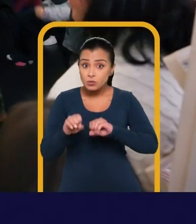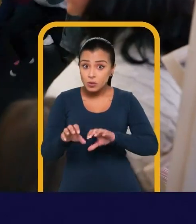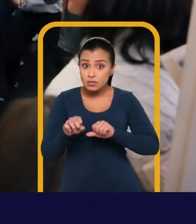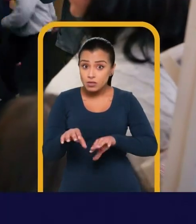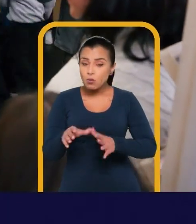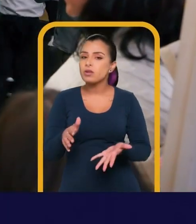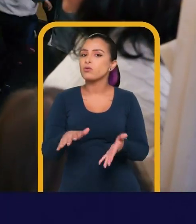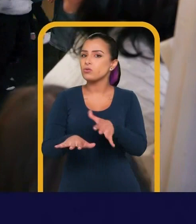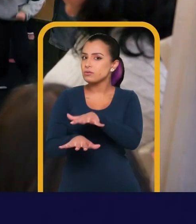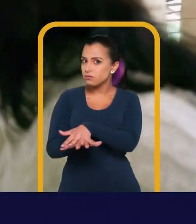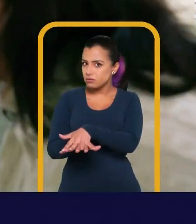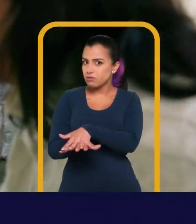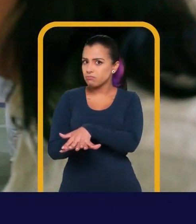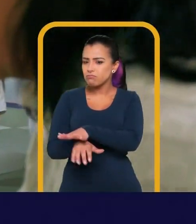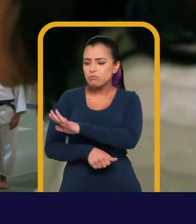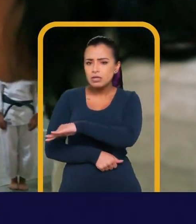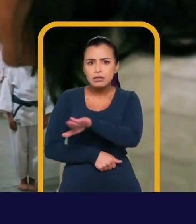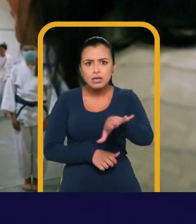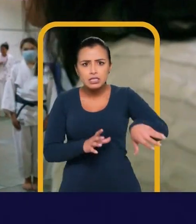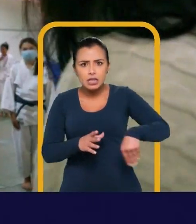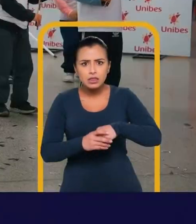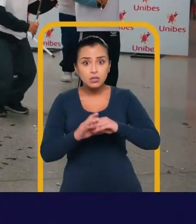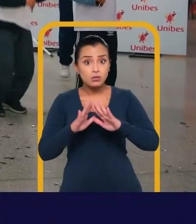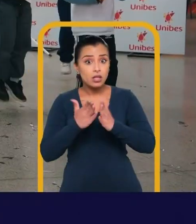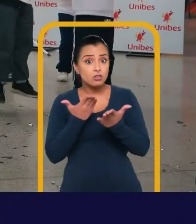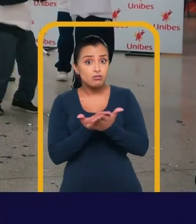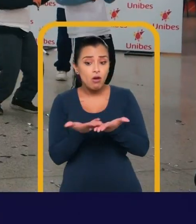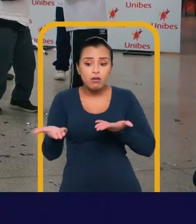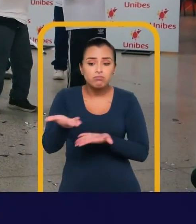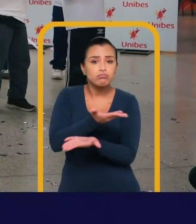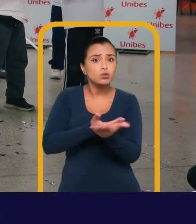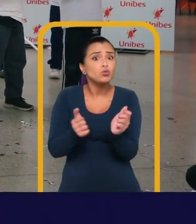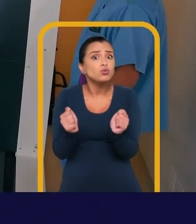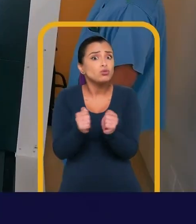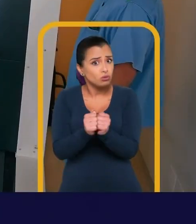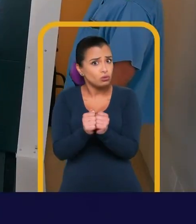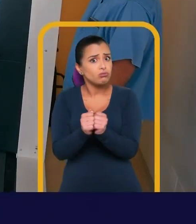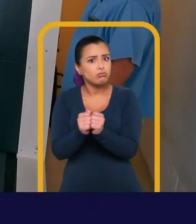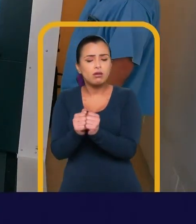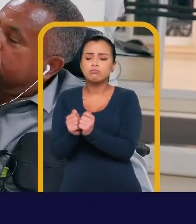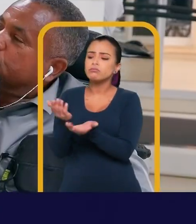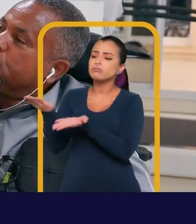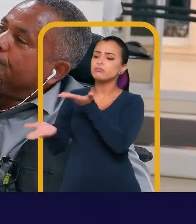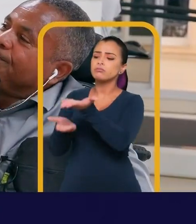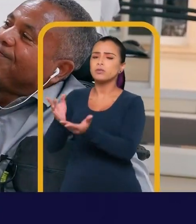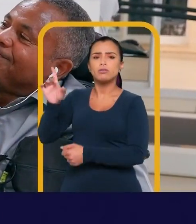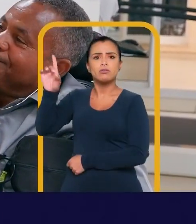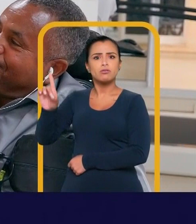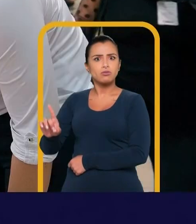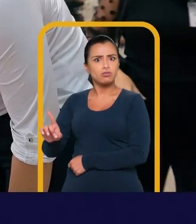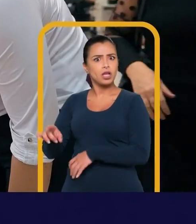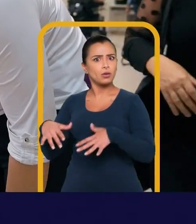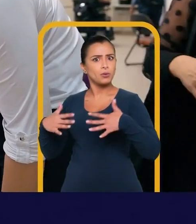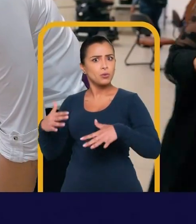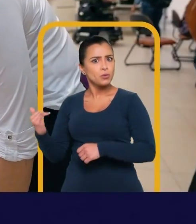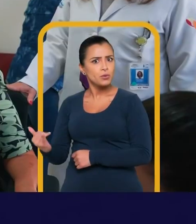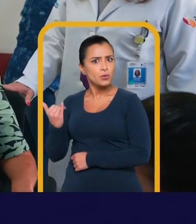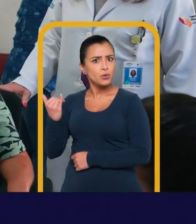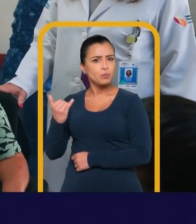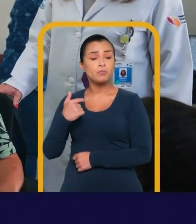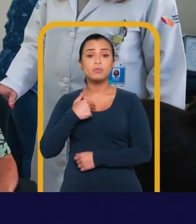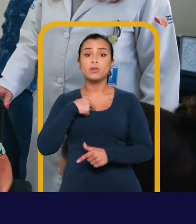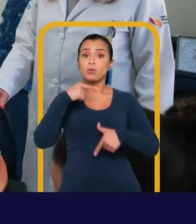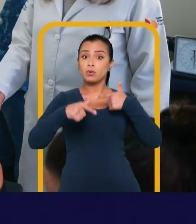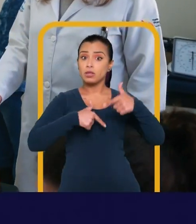Educação inclusiva. Crianças estudando e aprendendo juntas. Reabilitação como direito fundamental.